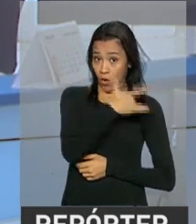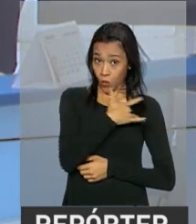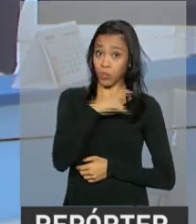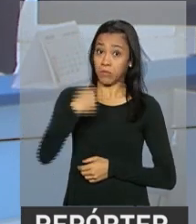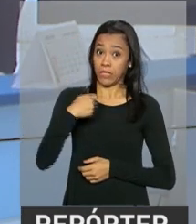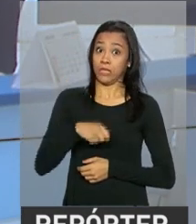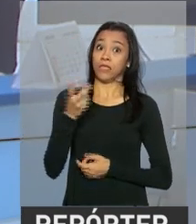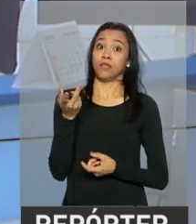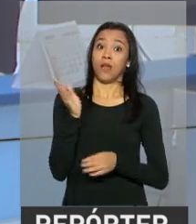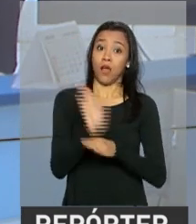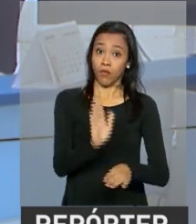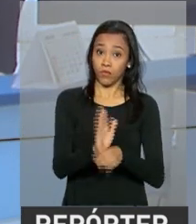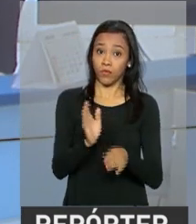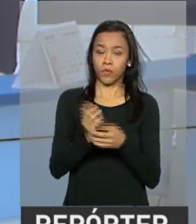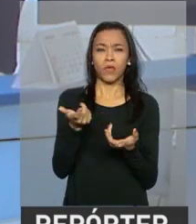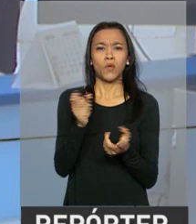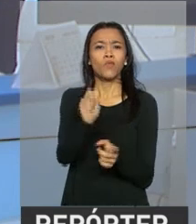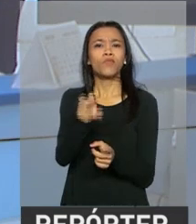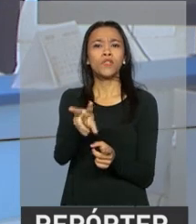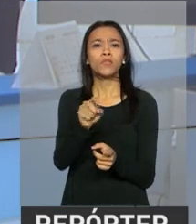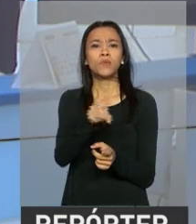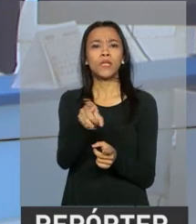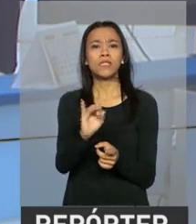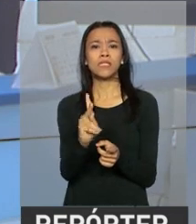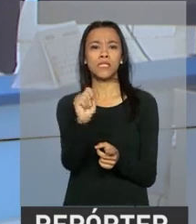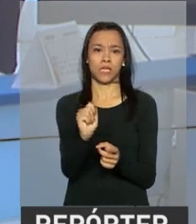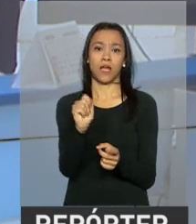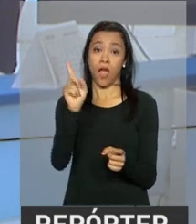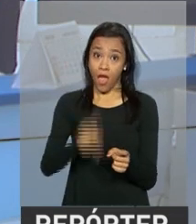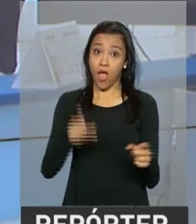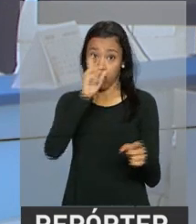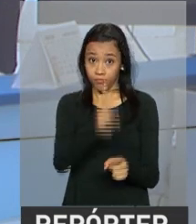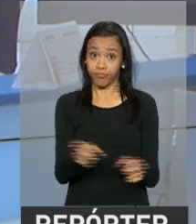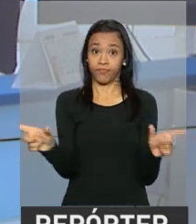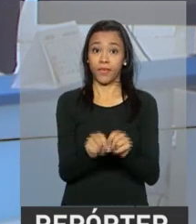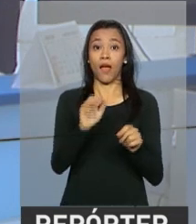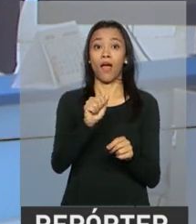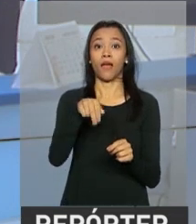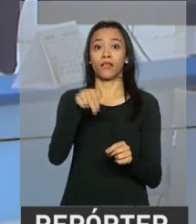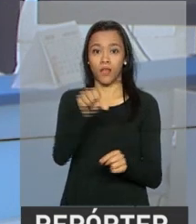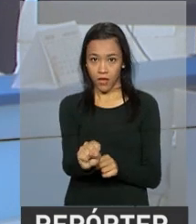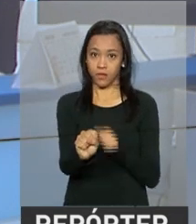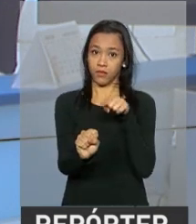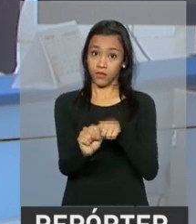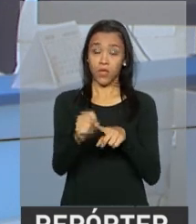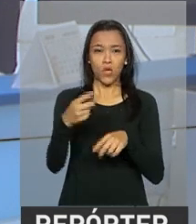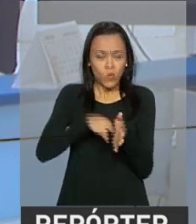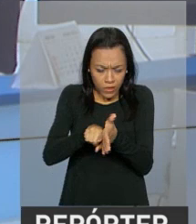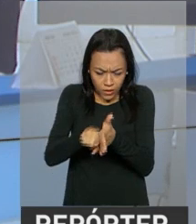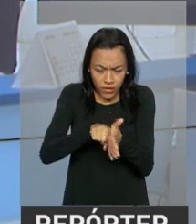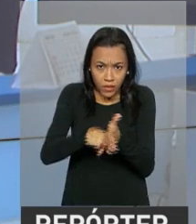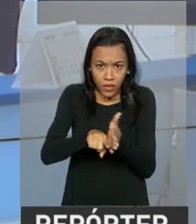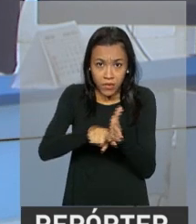para diagnosticar a infecção pelo vírus da Zika. A determinação é da ANS, Agência Nacional de Saúde Suplementar. Os exames deverão